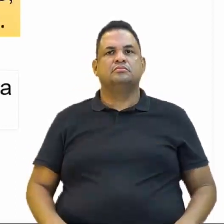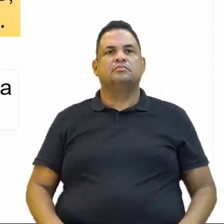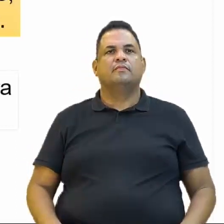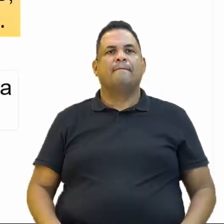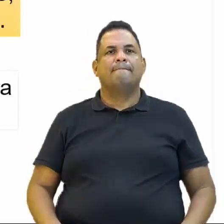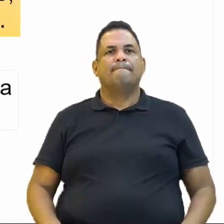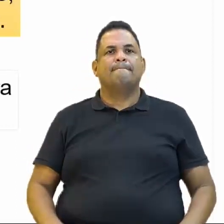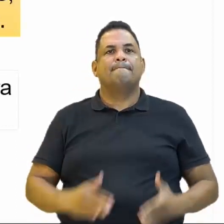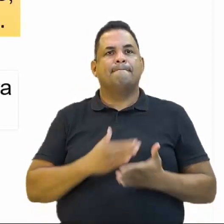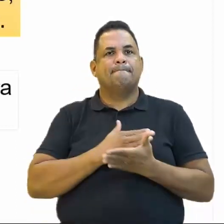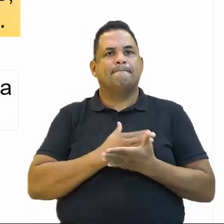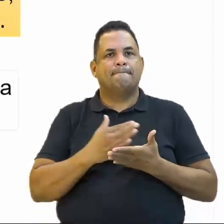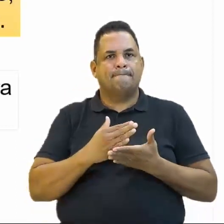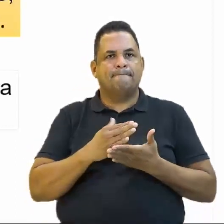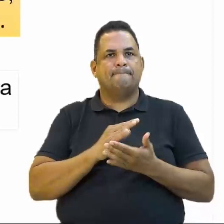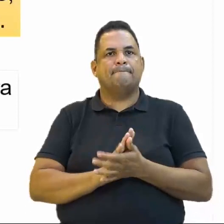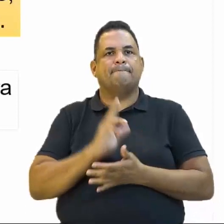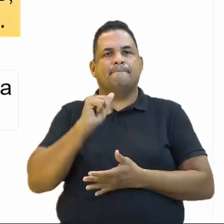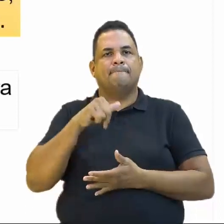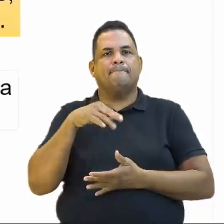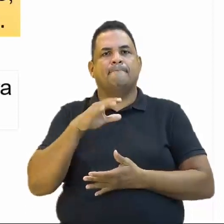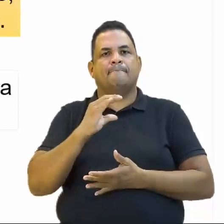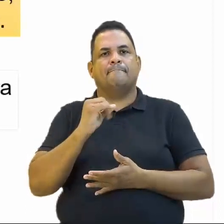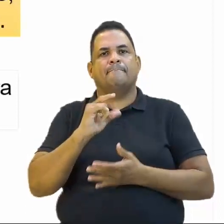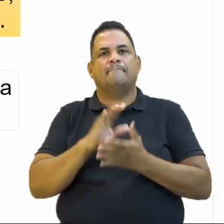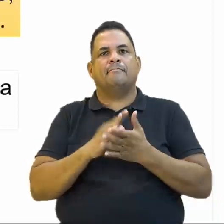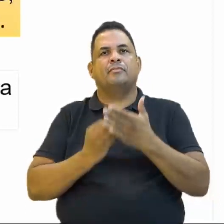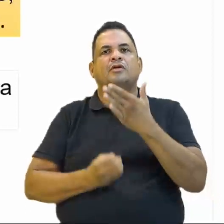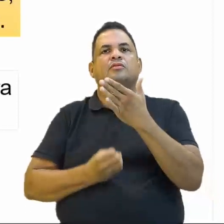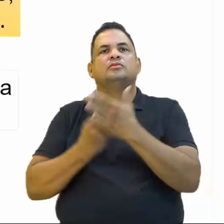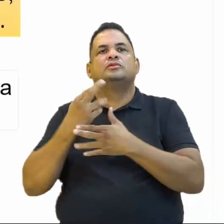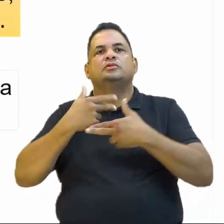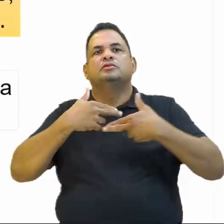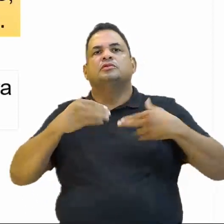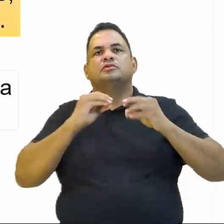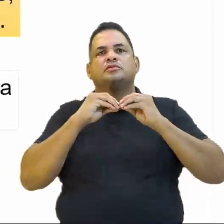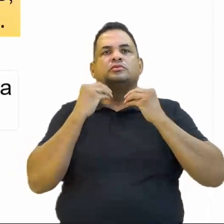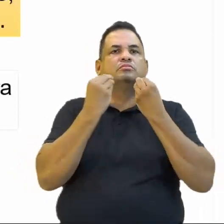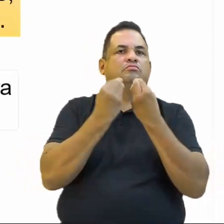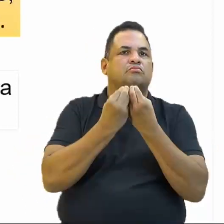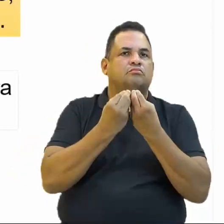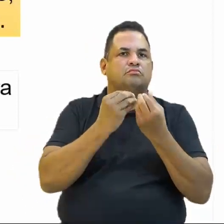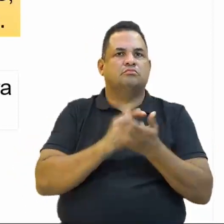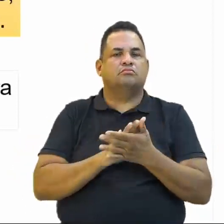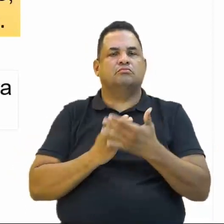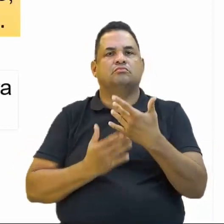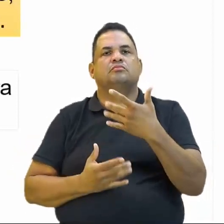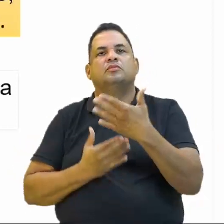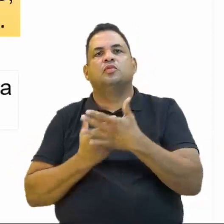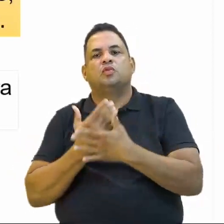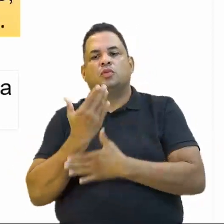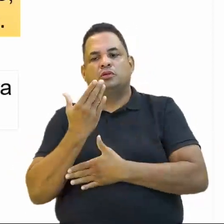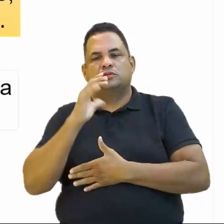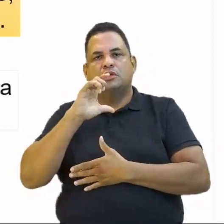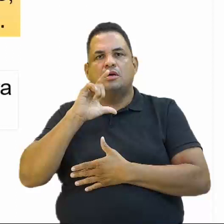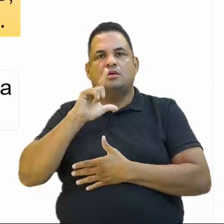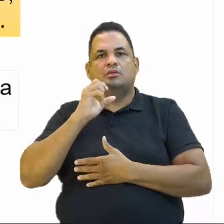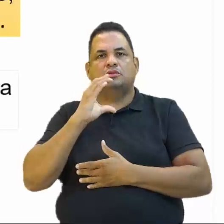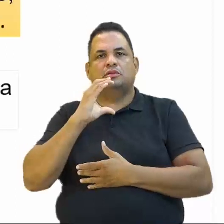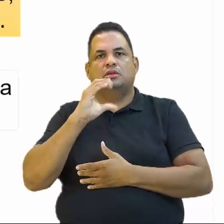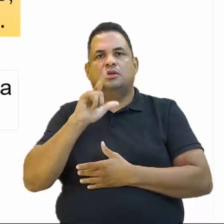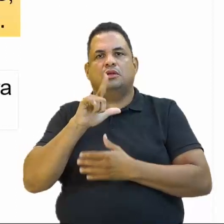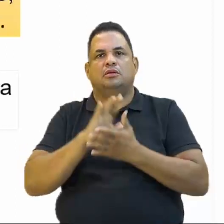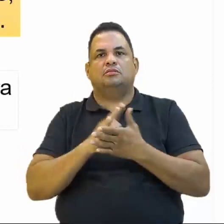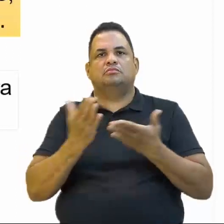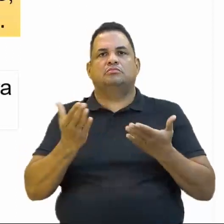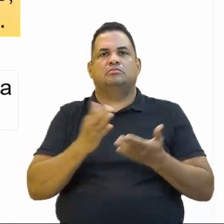A partir do cloreto de sódio, são produzidas diversas substâncias, entre elas o gás cloro, que